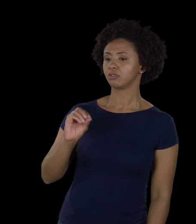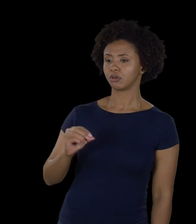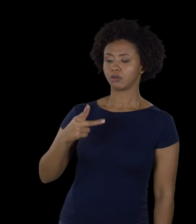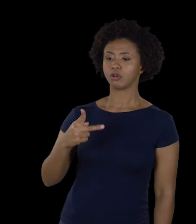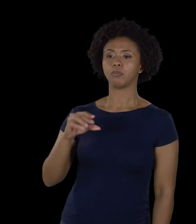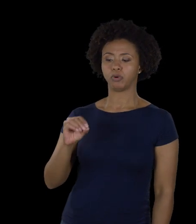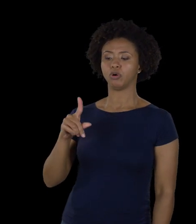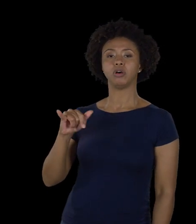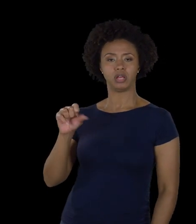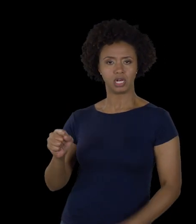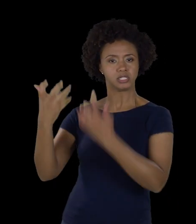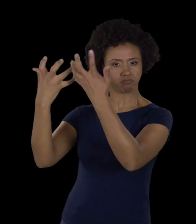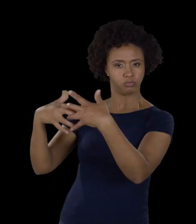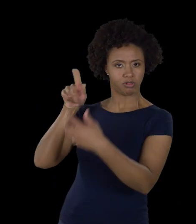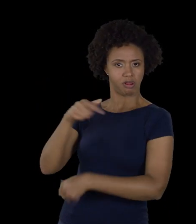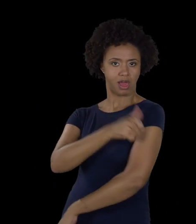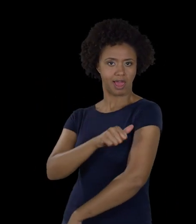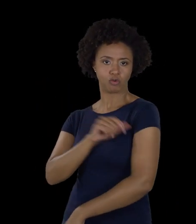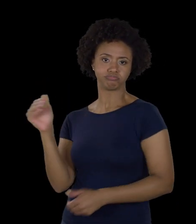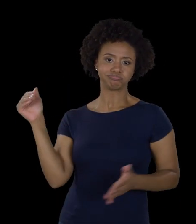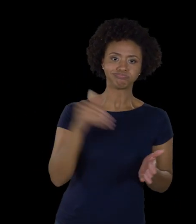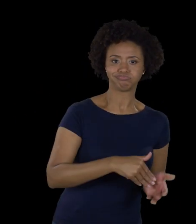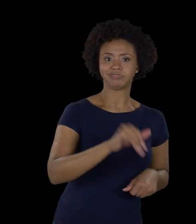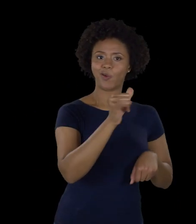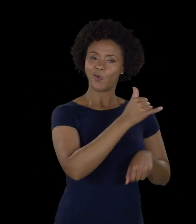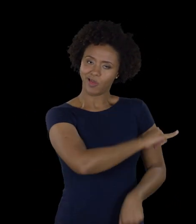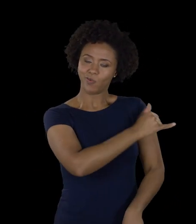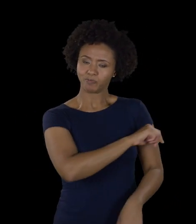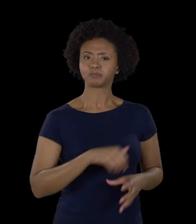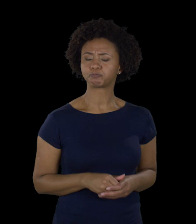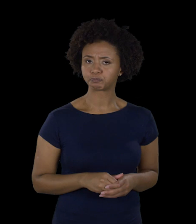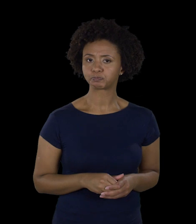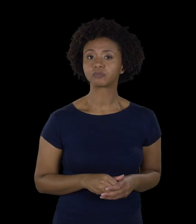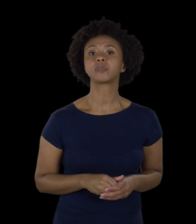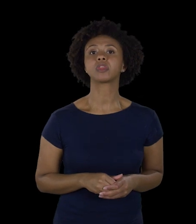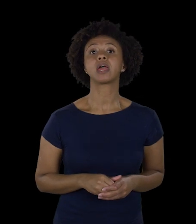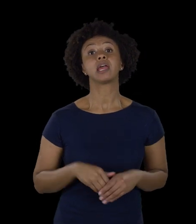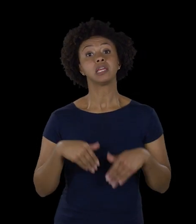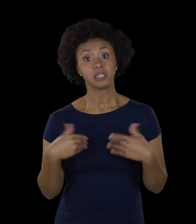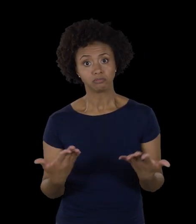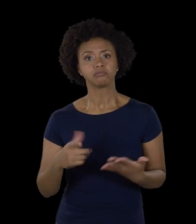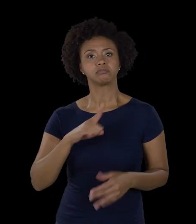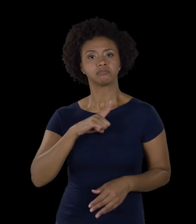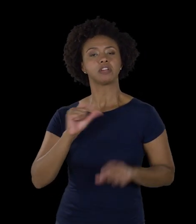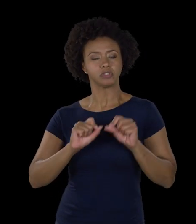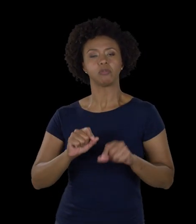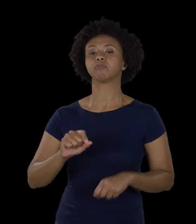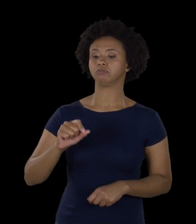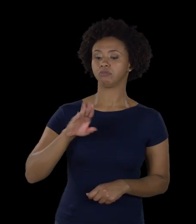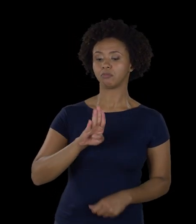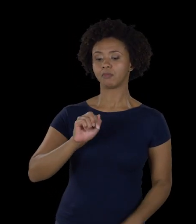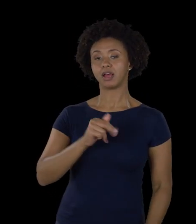Rio de Janeiro. Era um empreendimento inovador, ousado, tendo à frente como o Barão de Mauá,